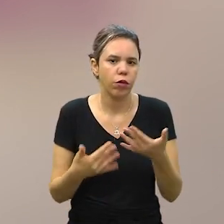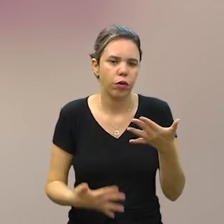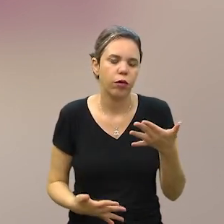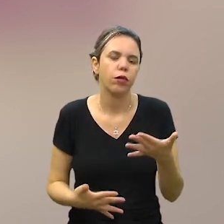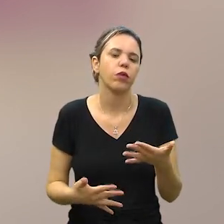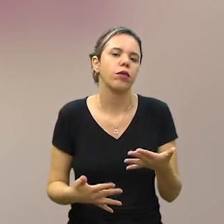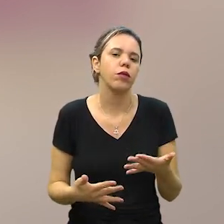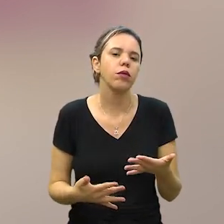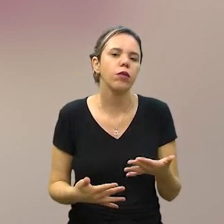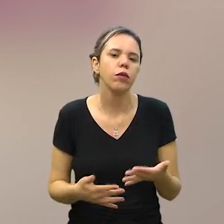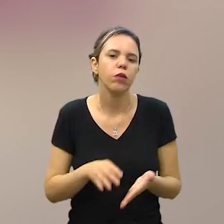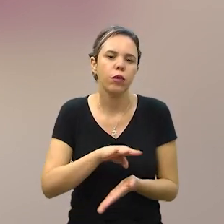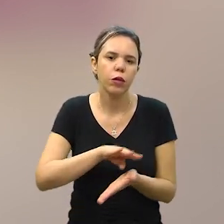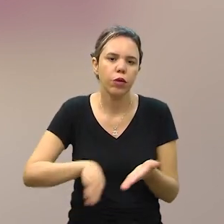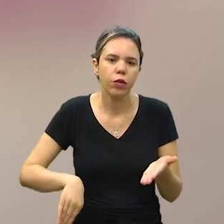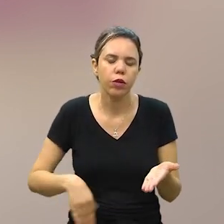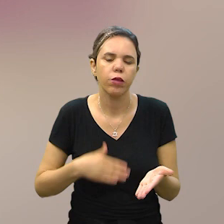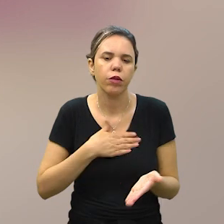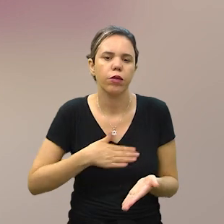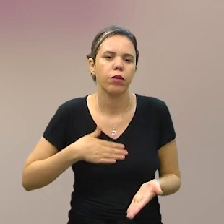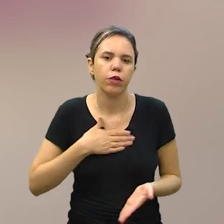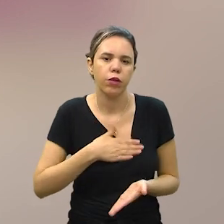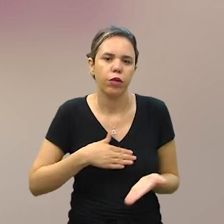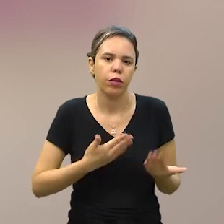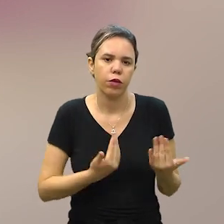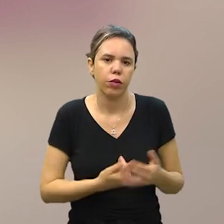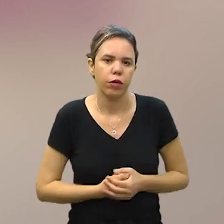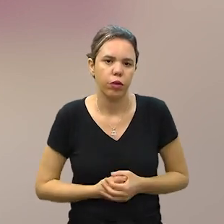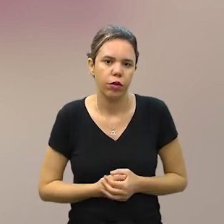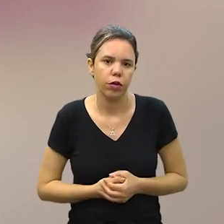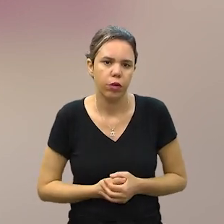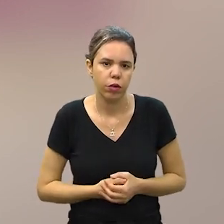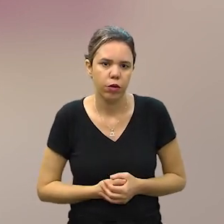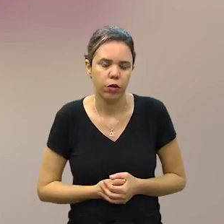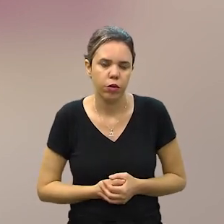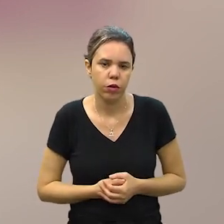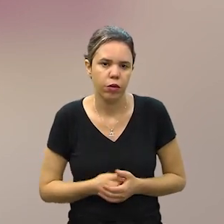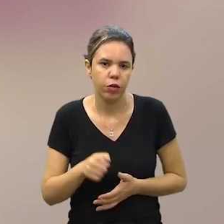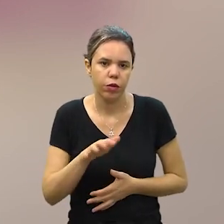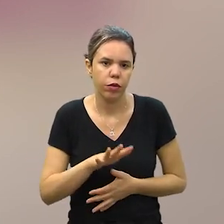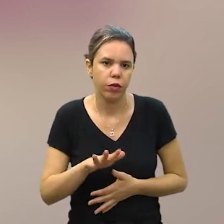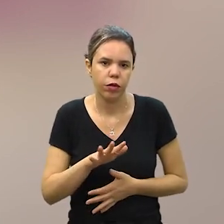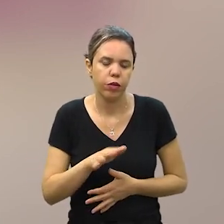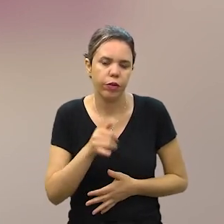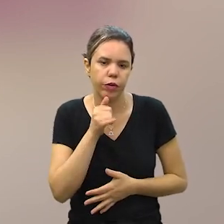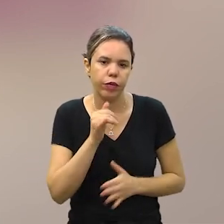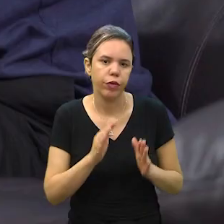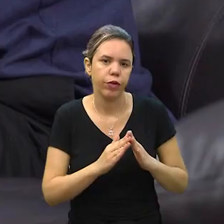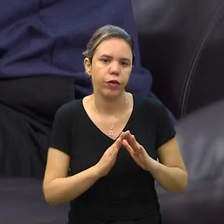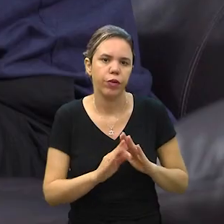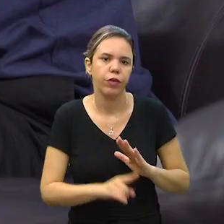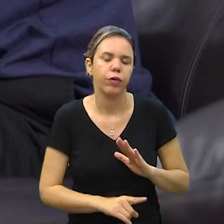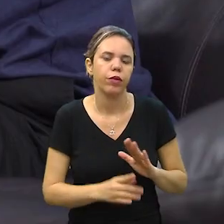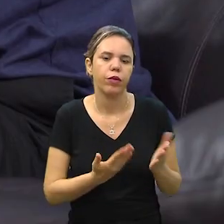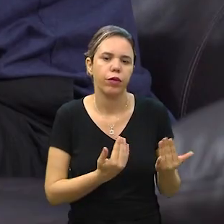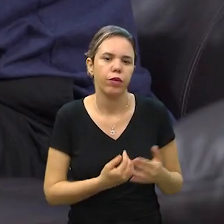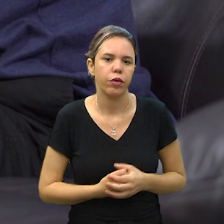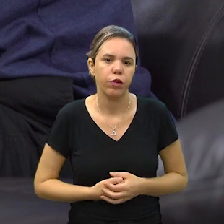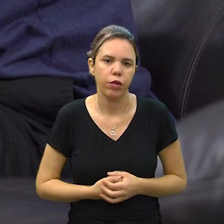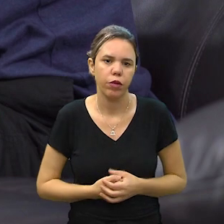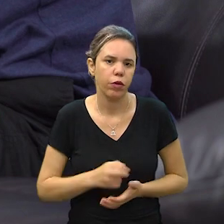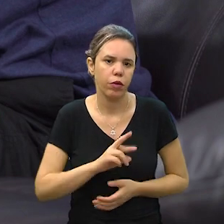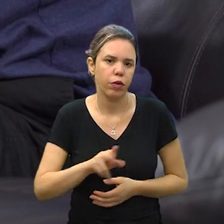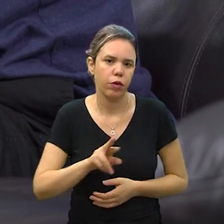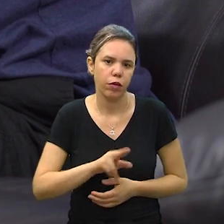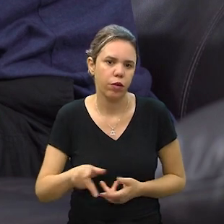muitas atividades que retiraram o prazer desse jovem, né? E geralmente, ficar em casa para um